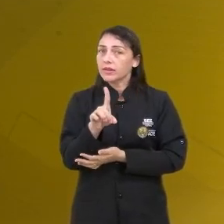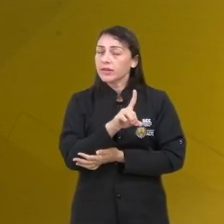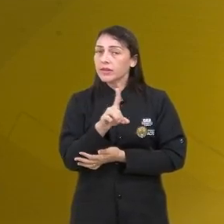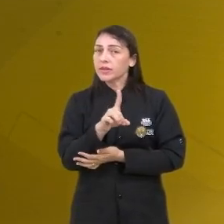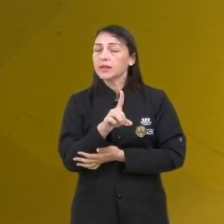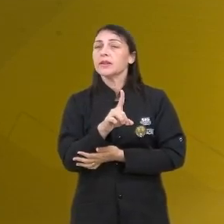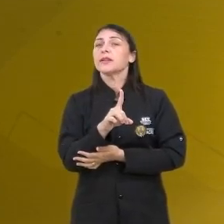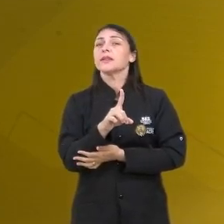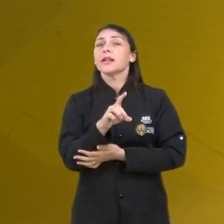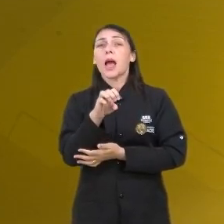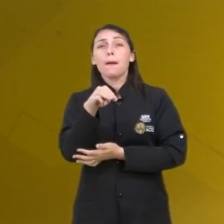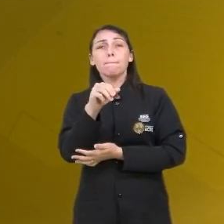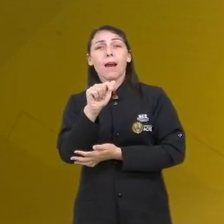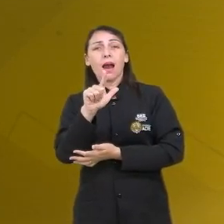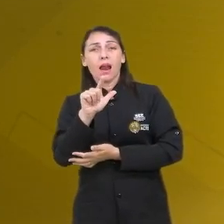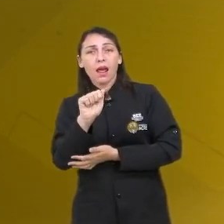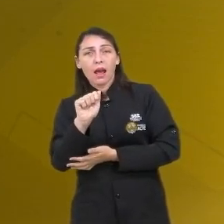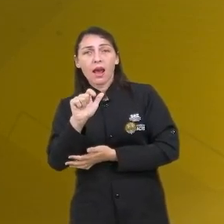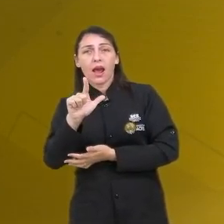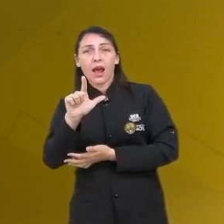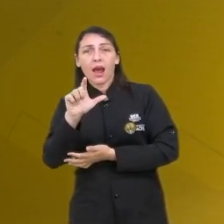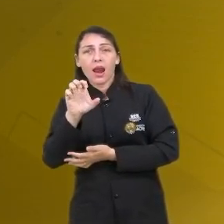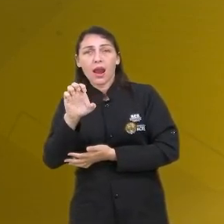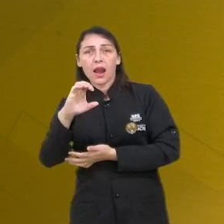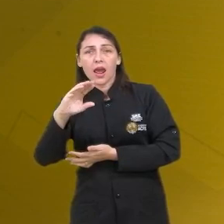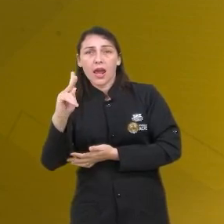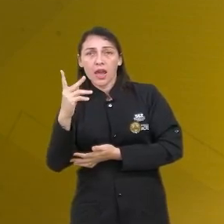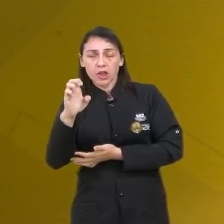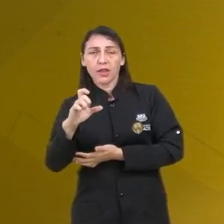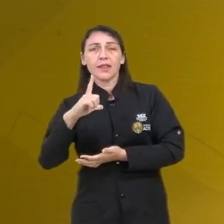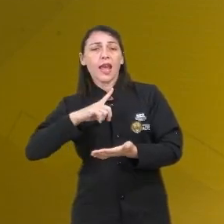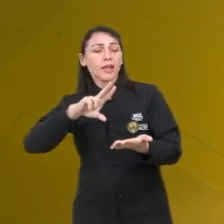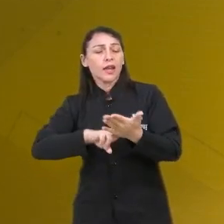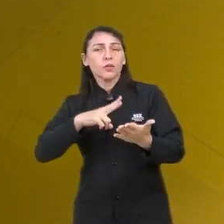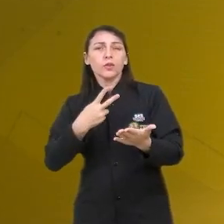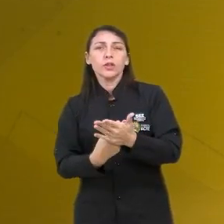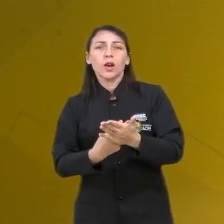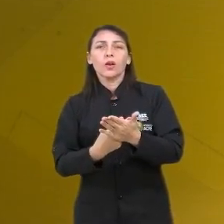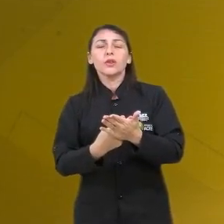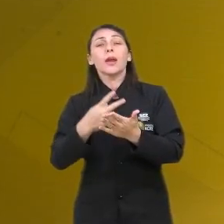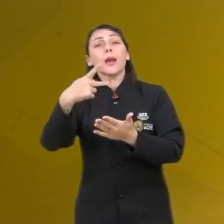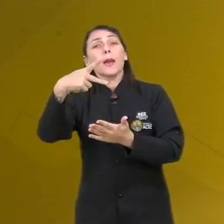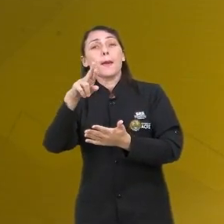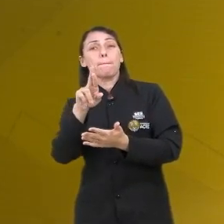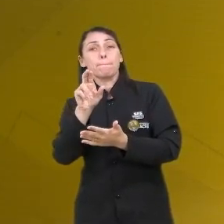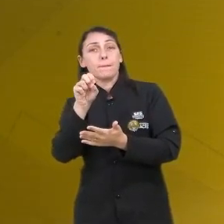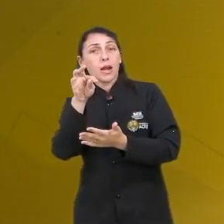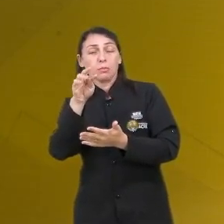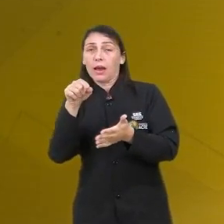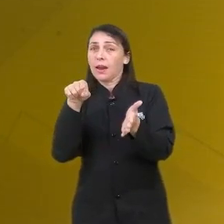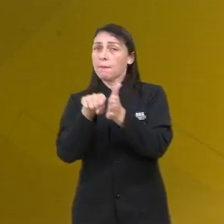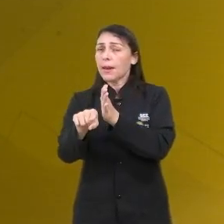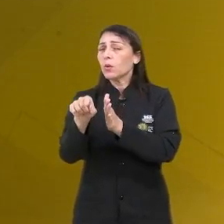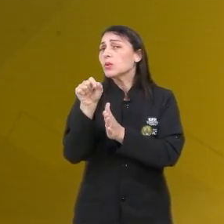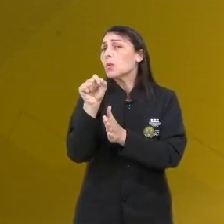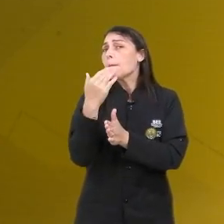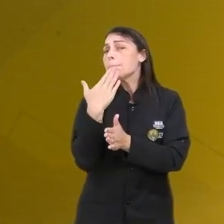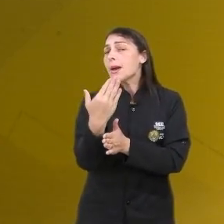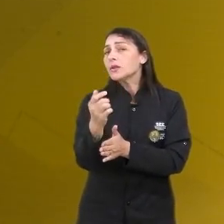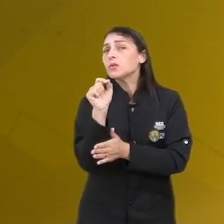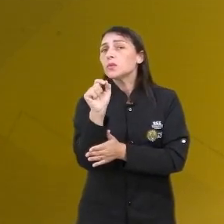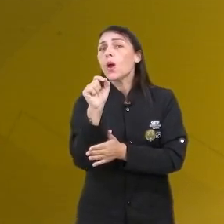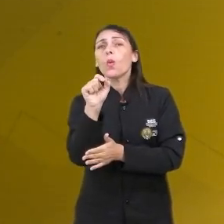a expressão mala leche, eu tenho aqui a tradução de pranto, mas não é ela que a questão me pede. A questão me pede o